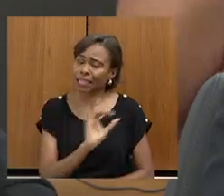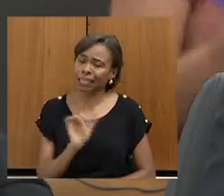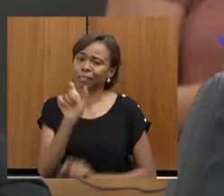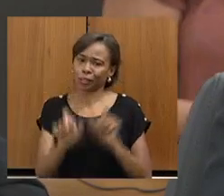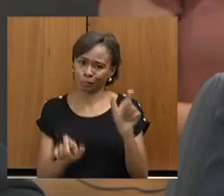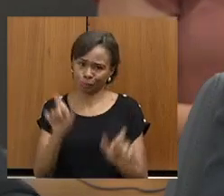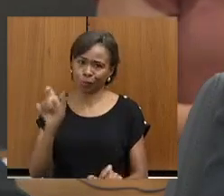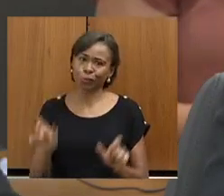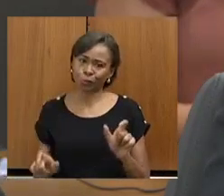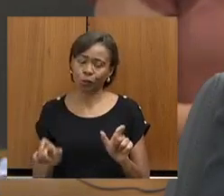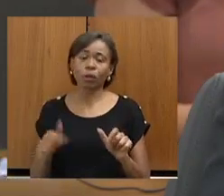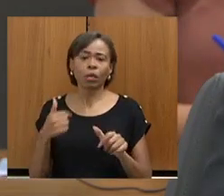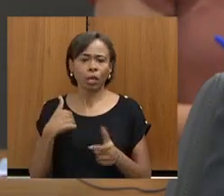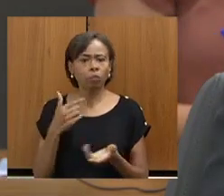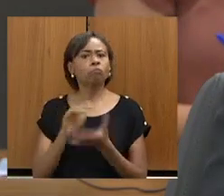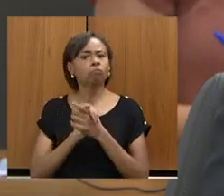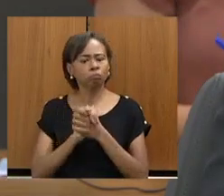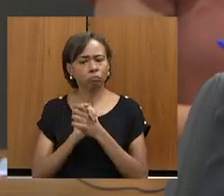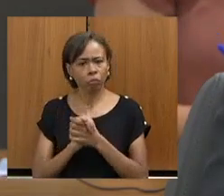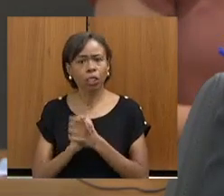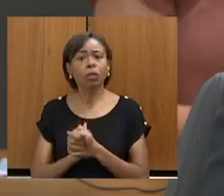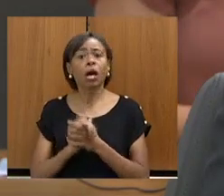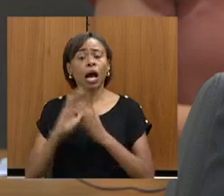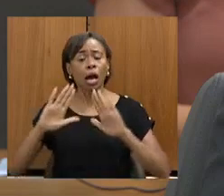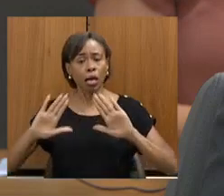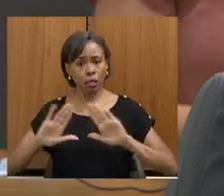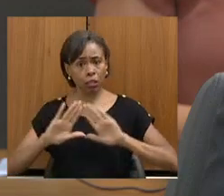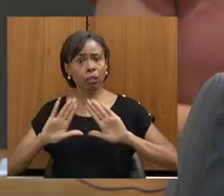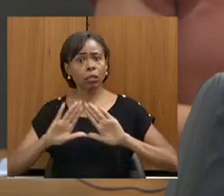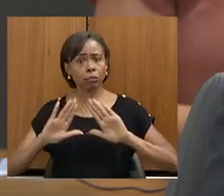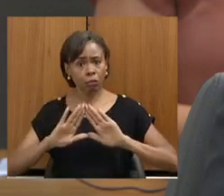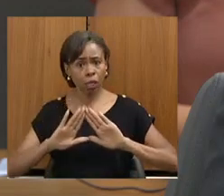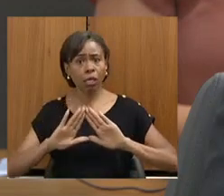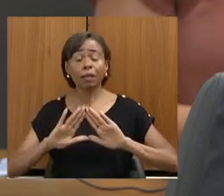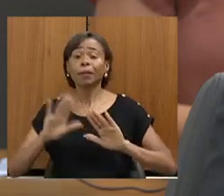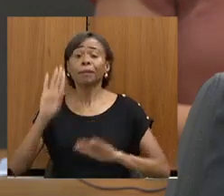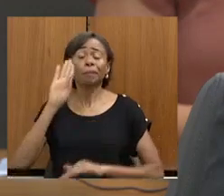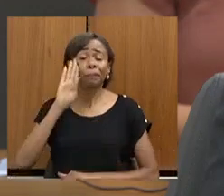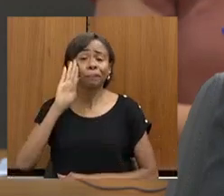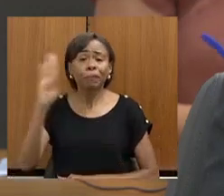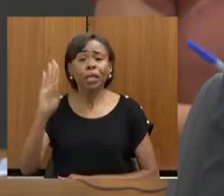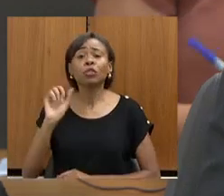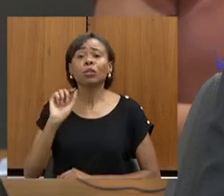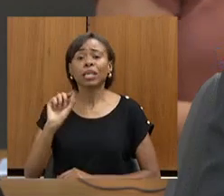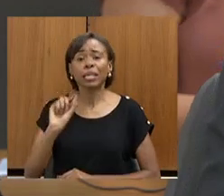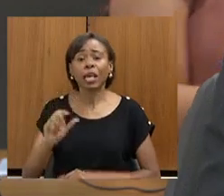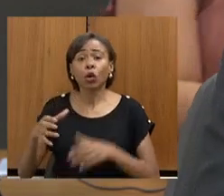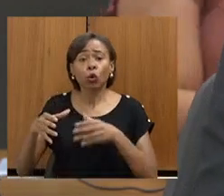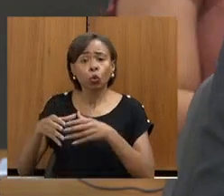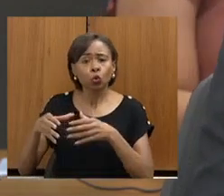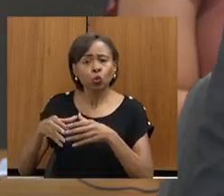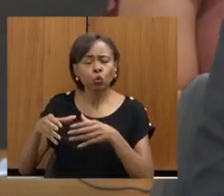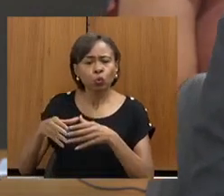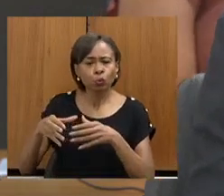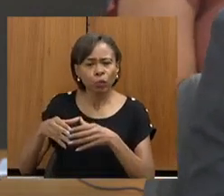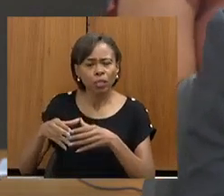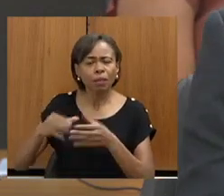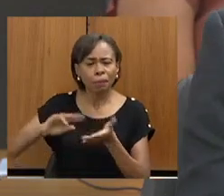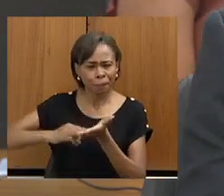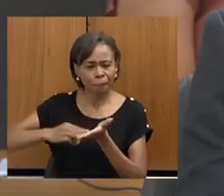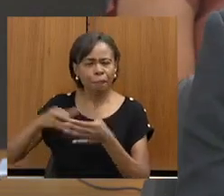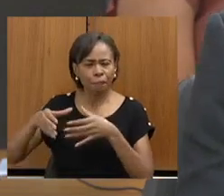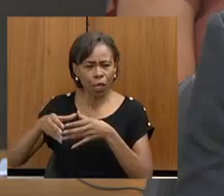parabenizo a iniciativa da Assembleia Legislativa de Minas Gerais, em especial, aos membros da Comissão de Defesa